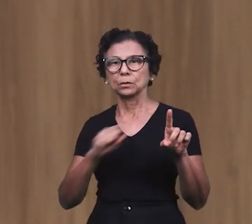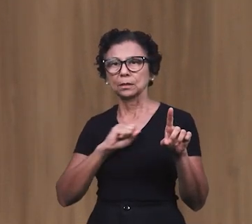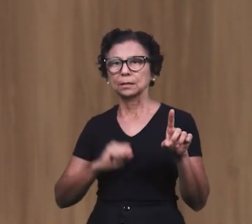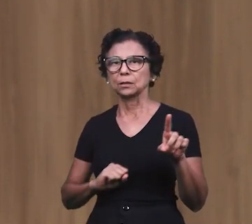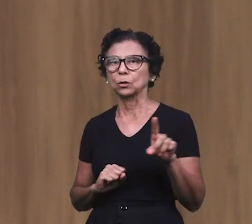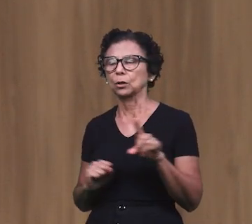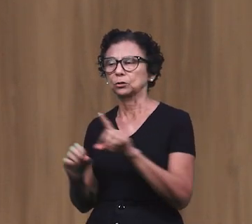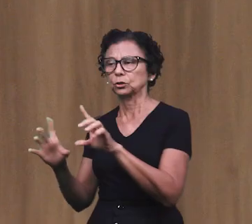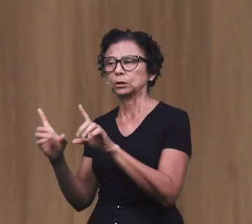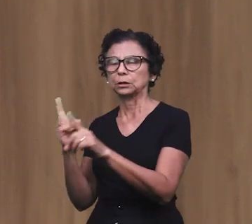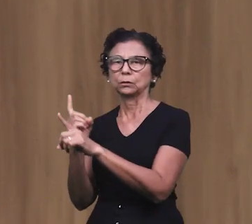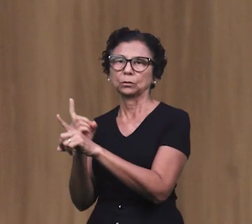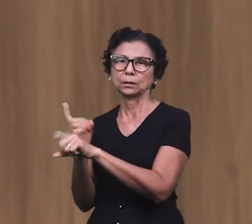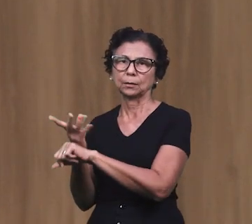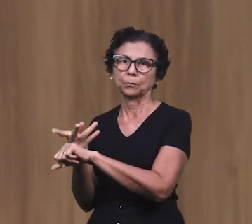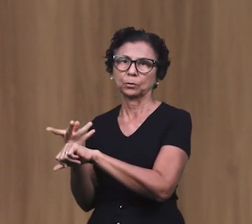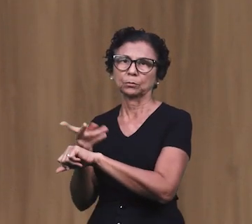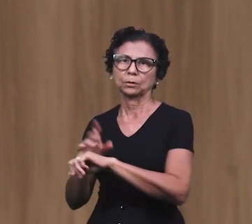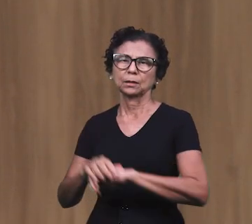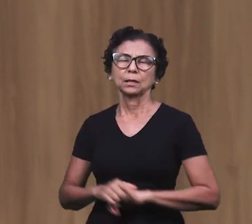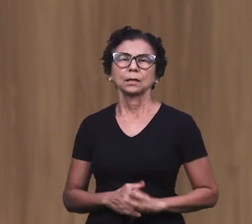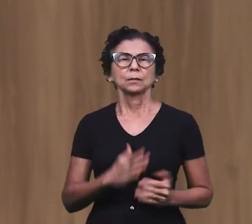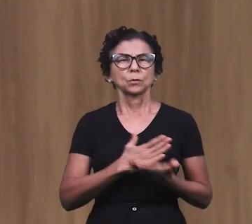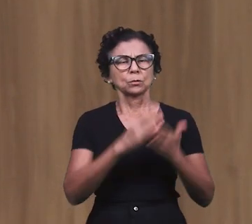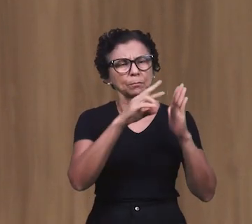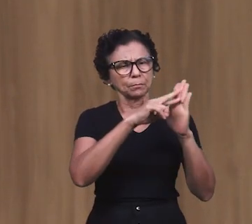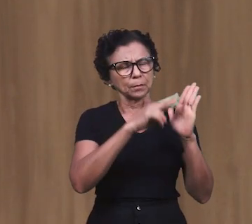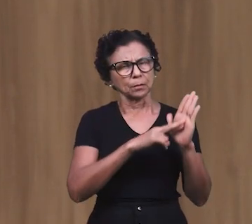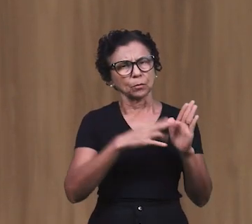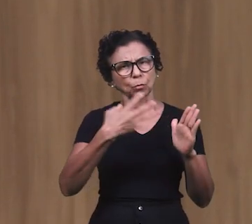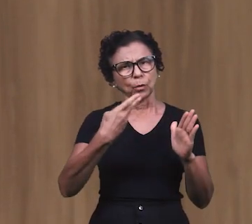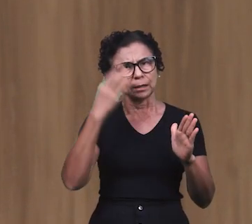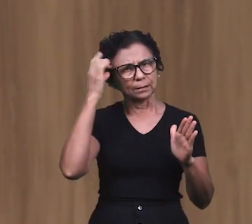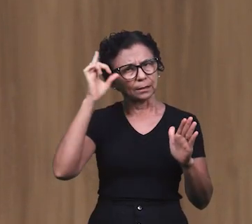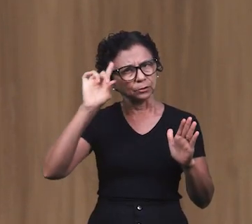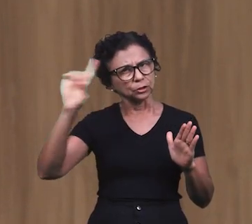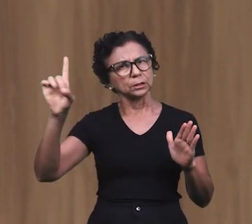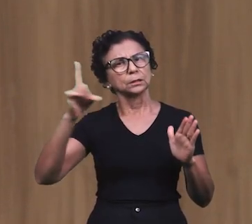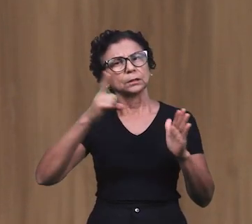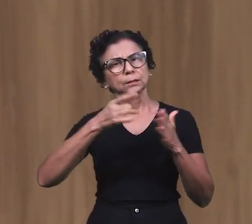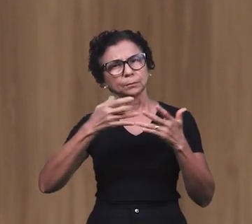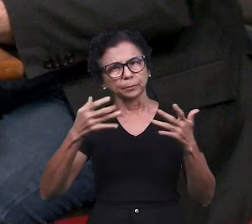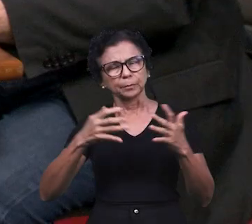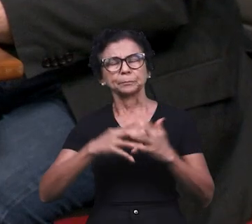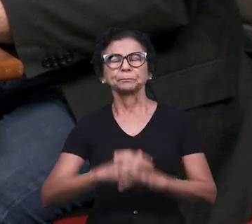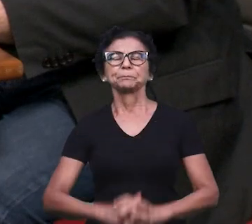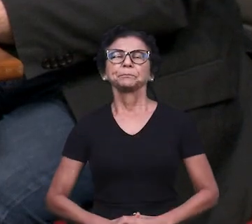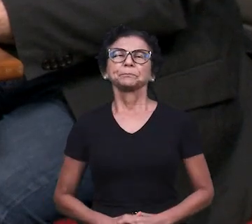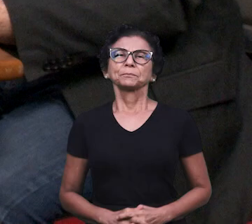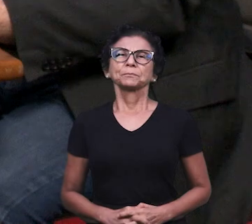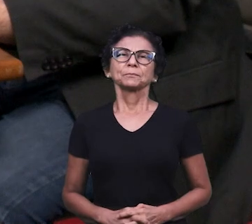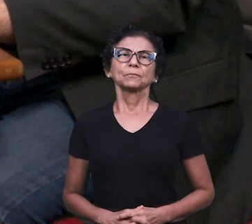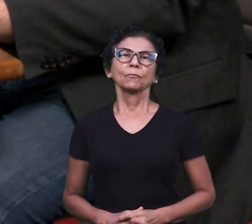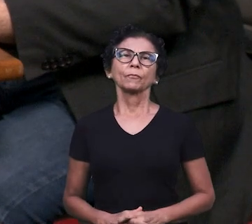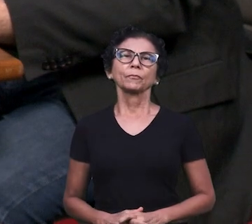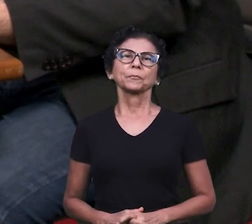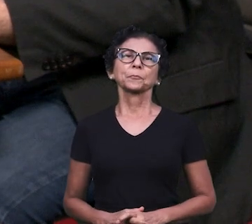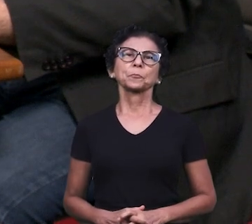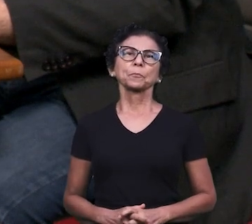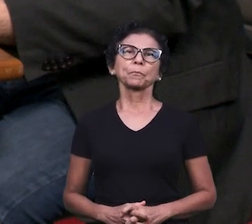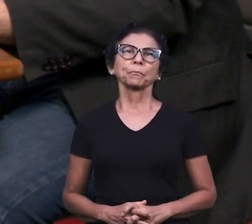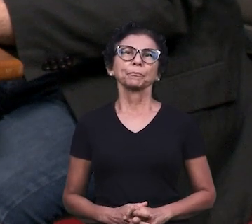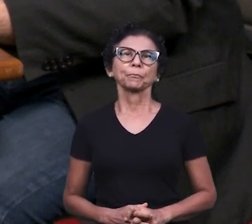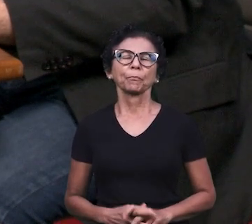os procedimentos vão começar aqui. As quarentenas, elas vão dar sequências aqui, do mesmo jeito. Vamos ler aqui então.